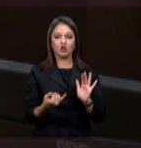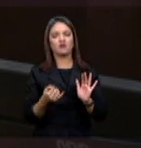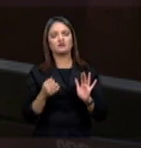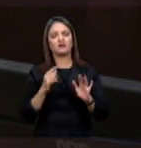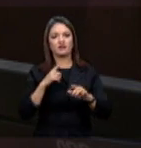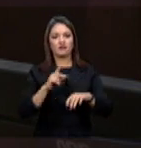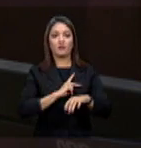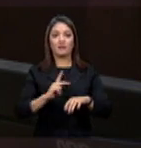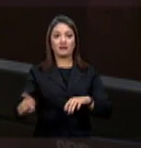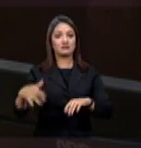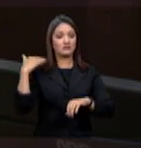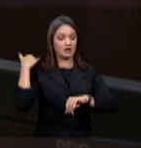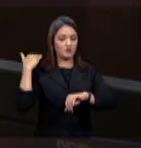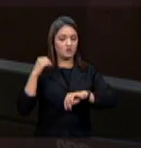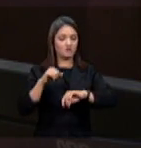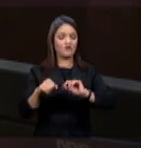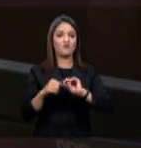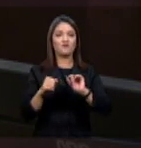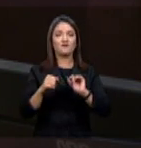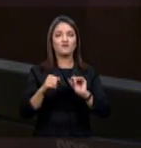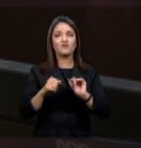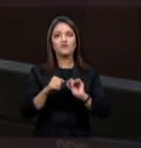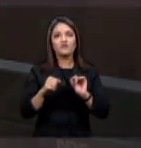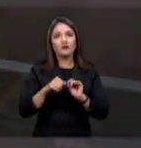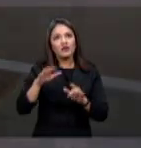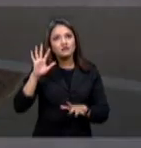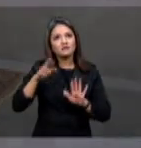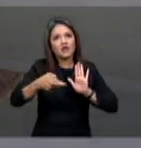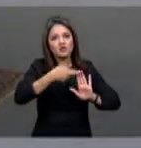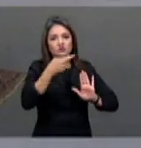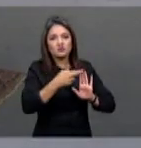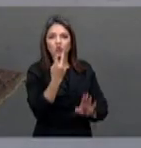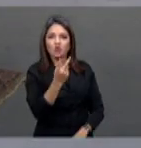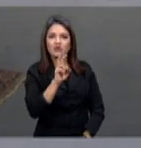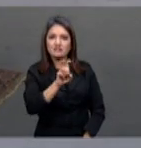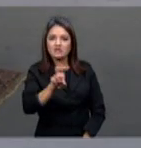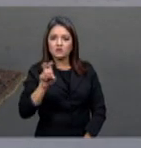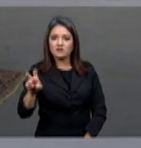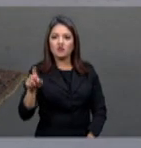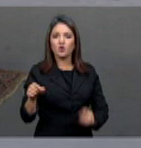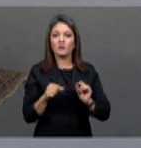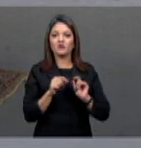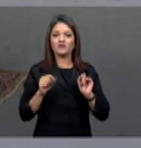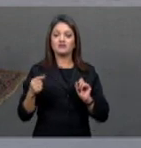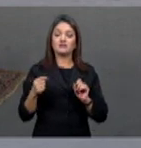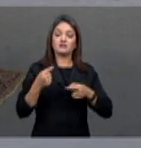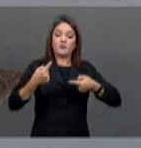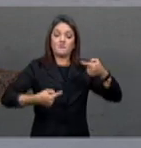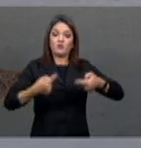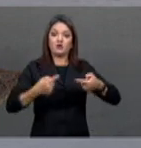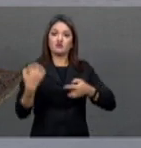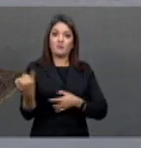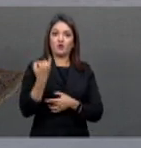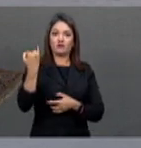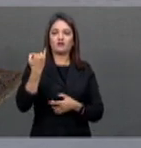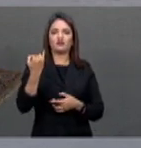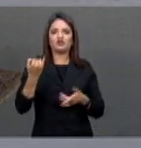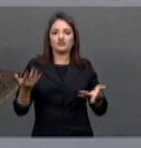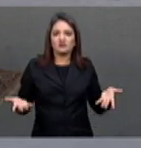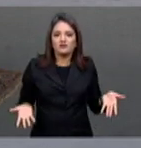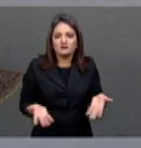editou resolução 255 de dois mil em 2018 Para justamente destituir essa importante política nacional de incentivo